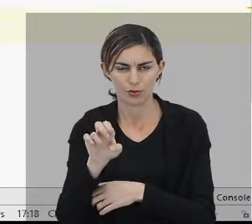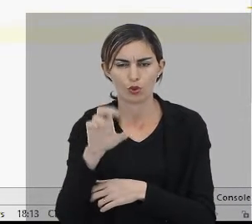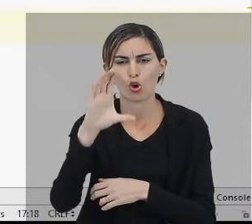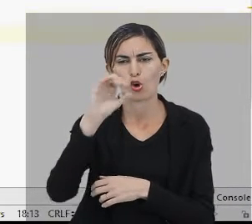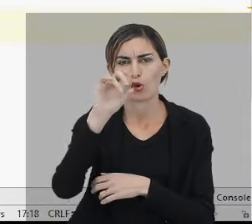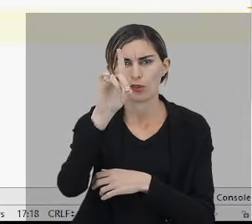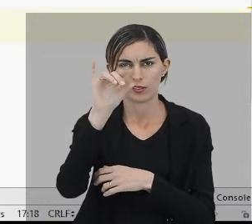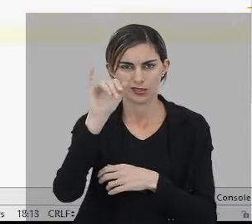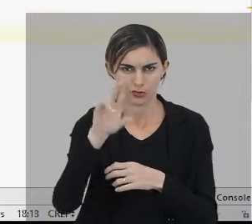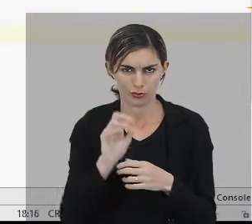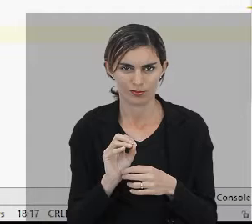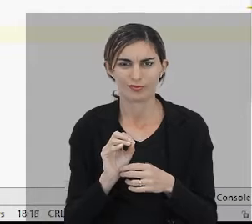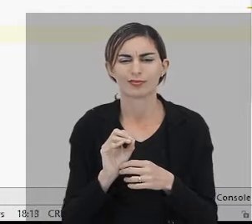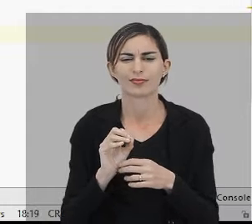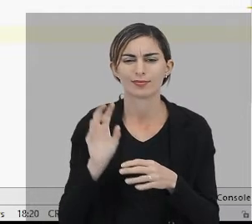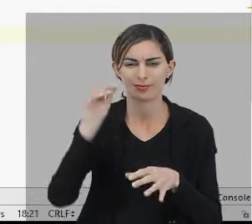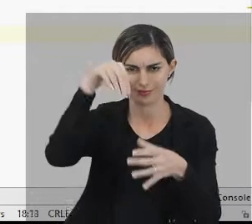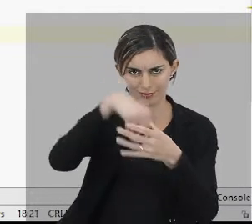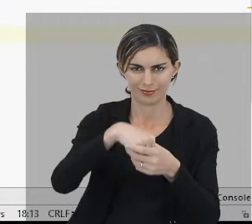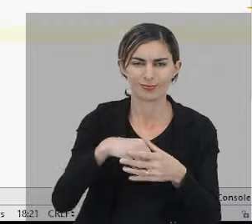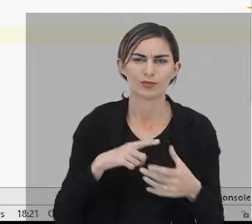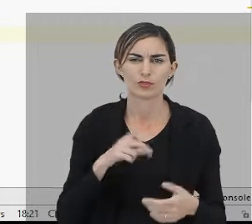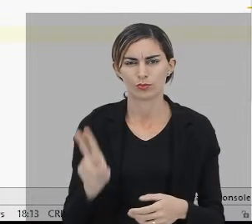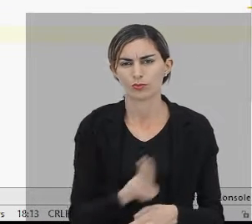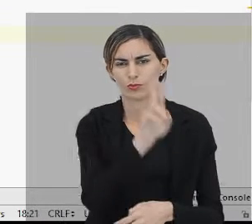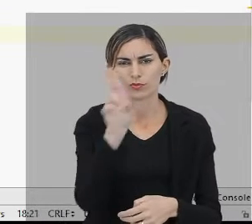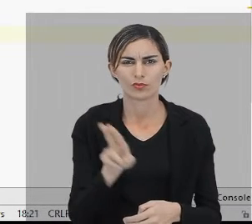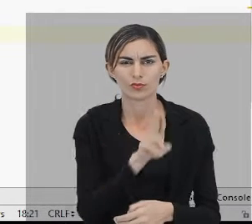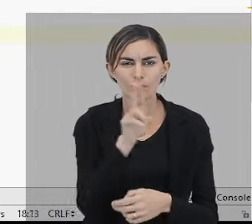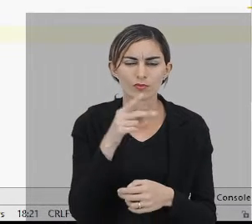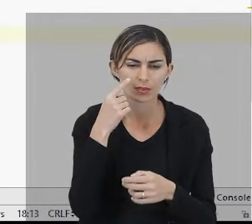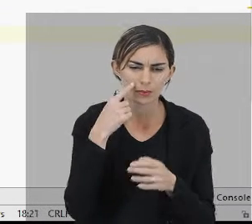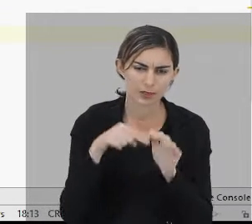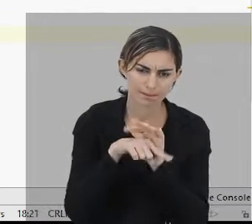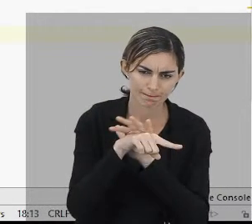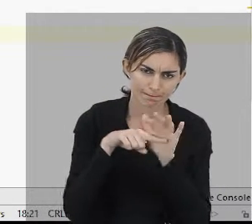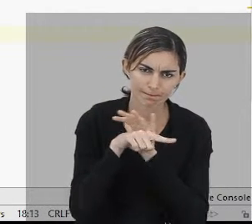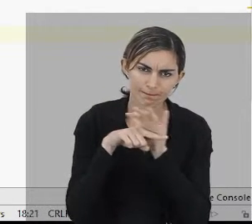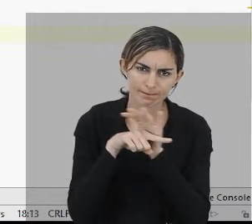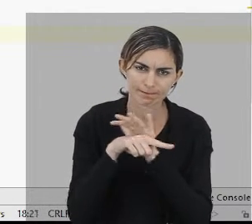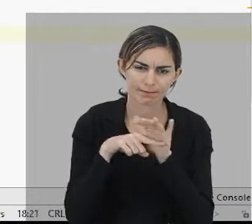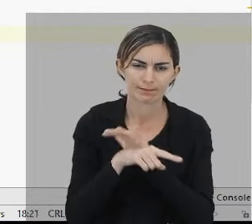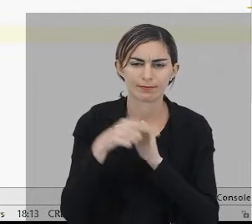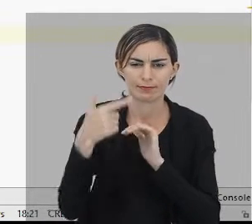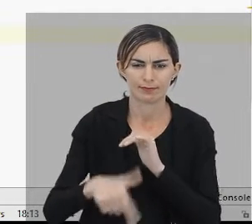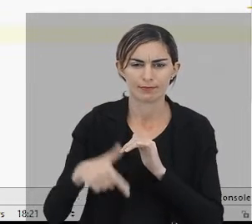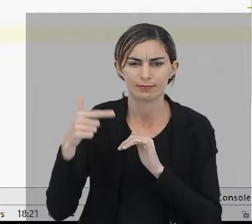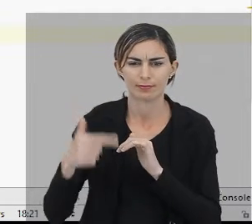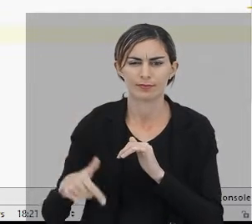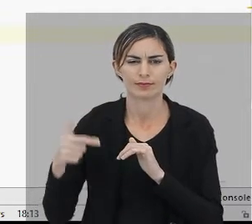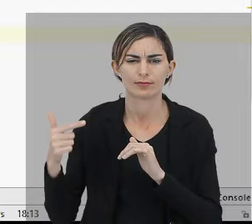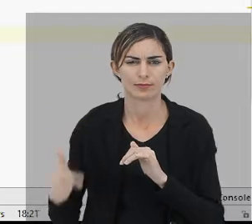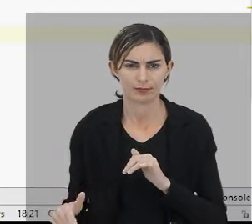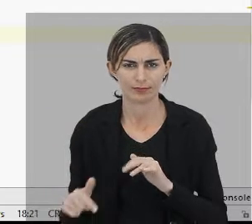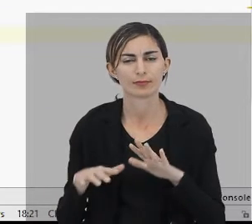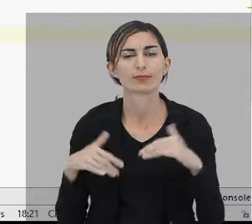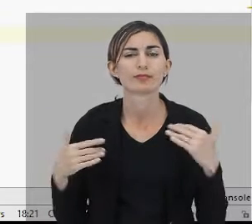código que ela é usada na verificação de repetição.